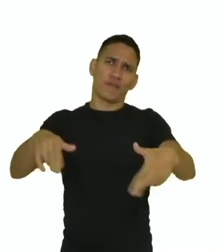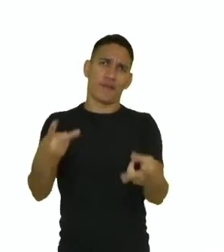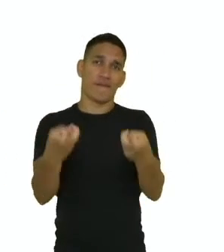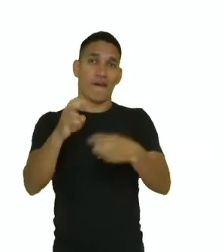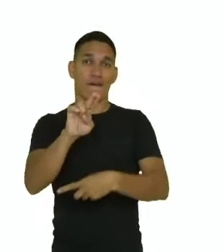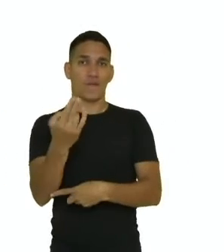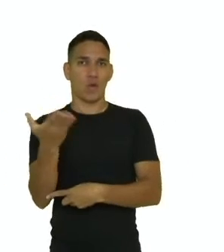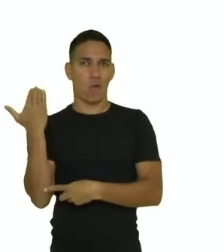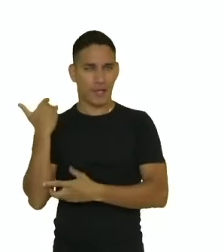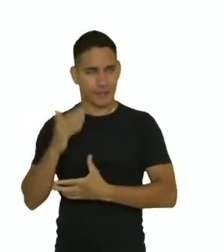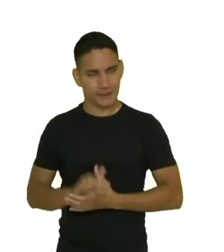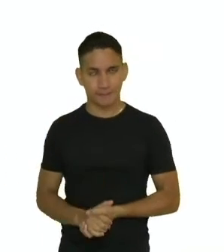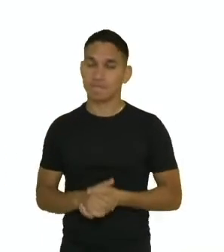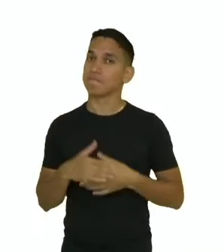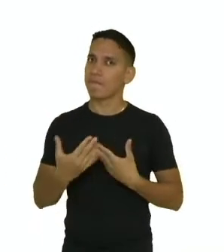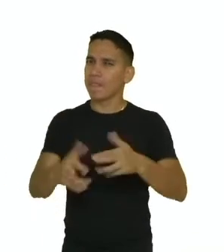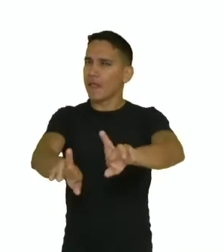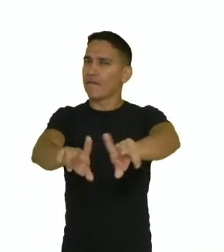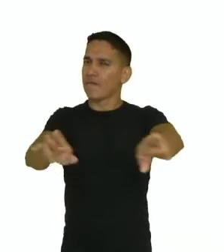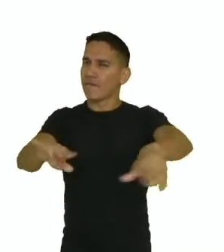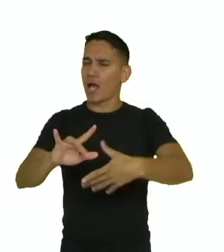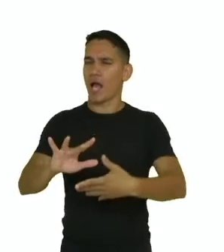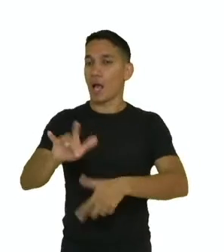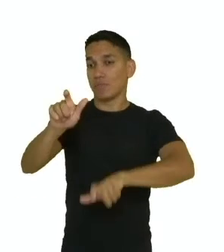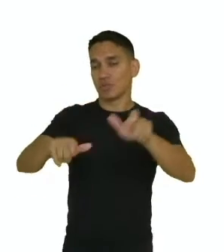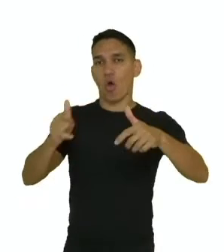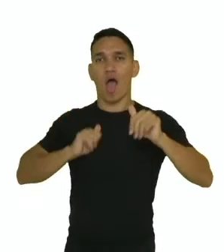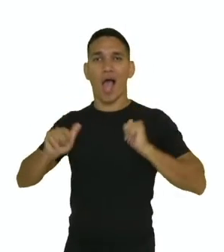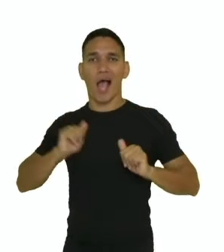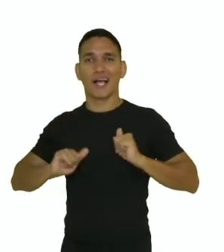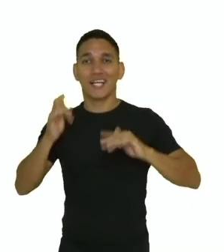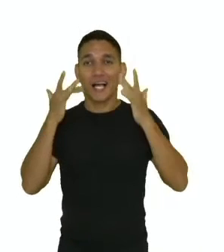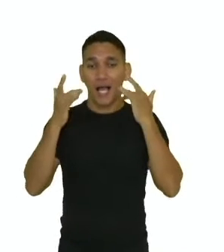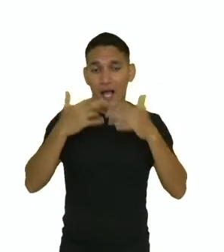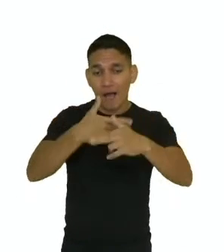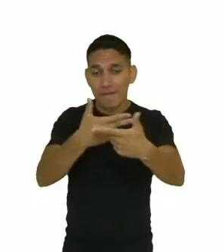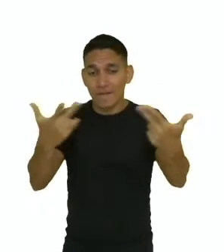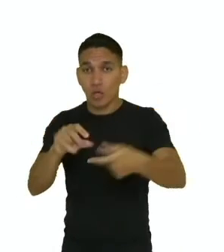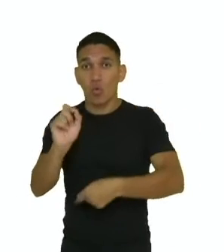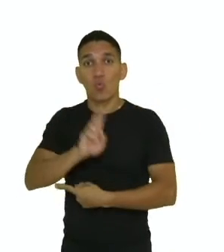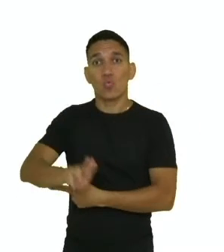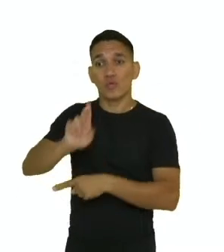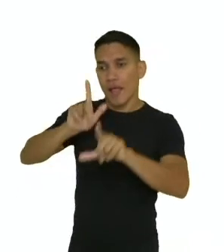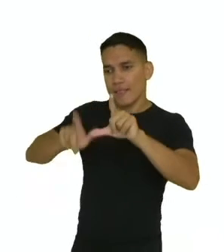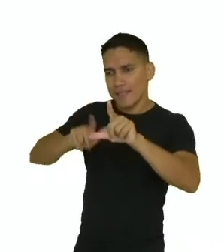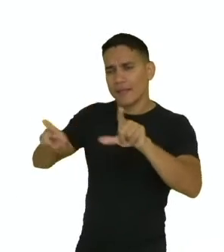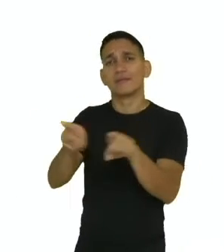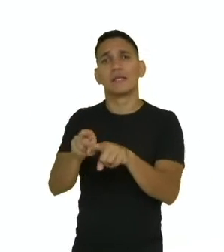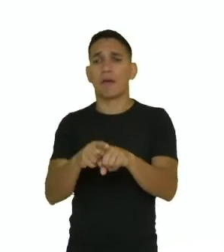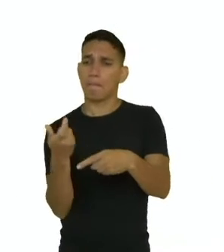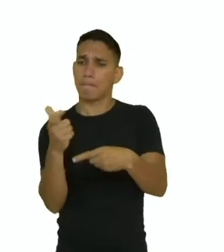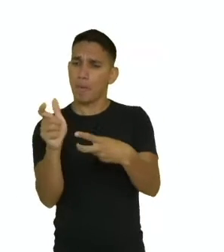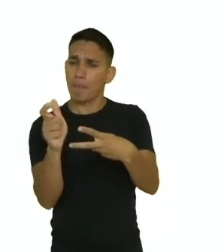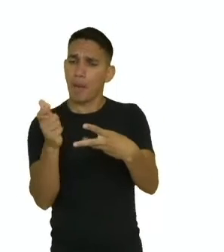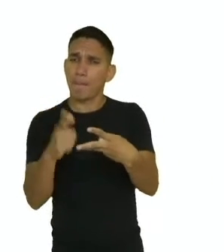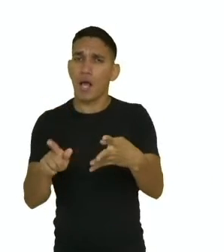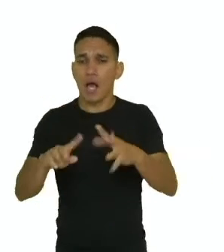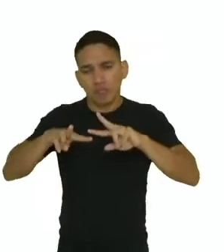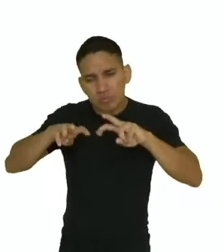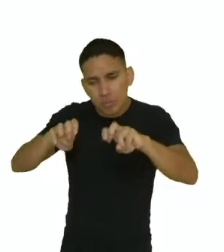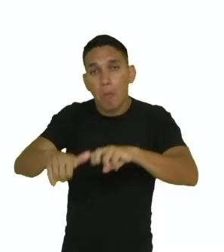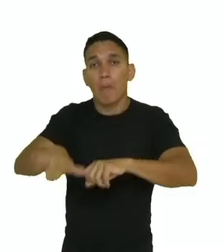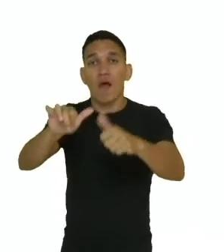no exemplo. Muitos artistas trabalham com letras e palavras explorando suas formas e